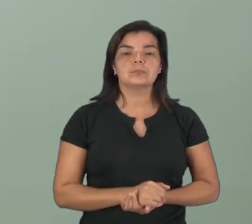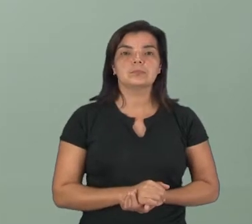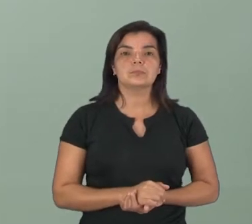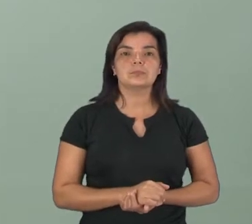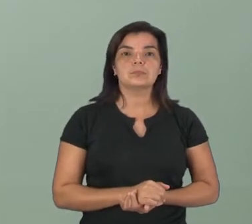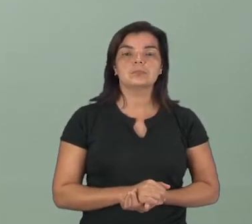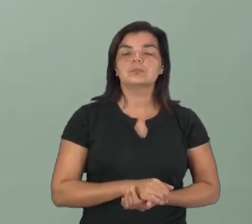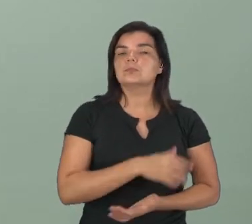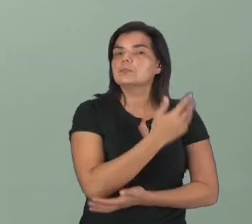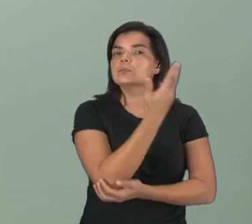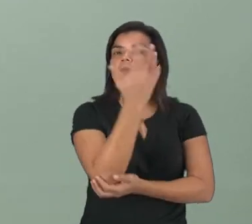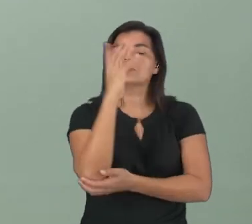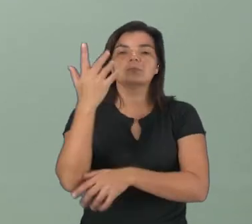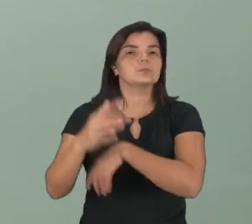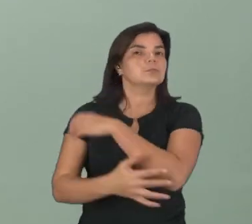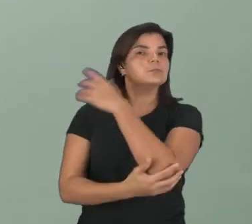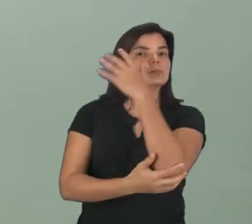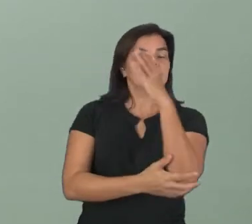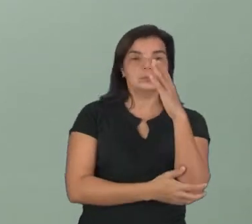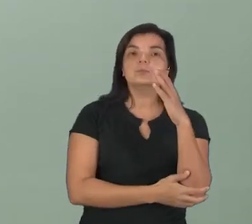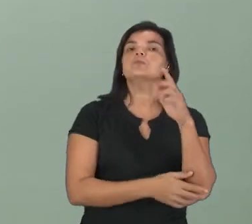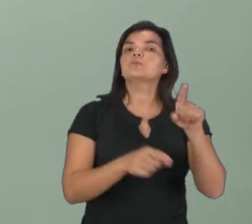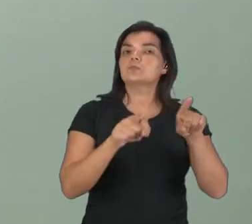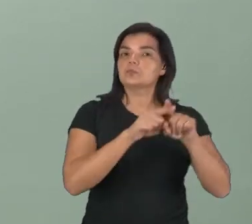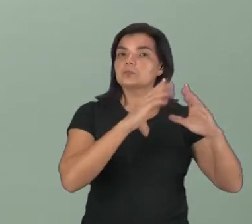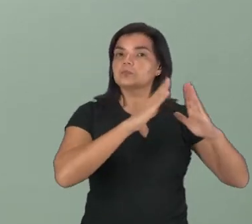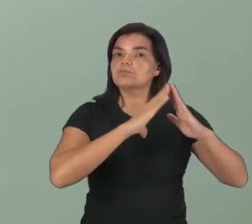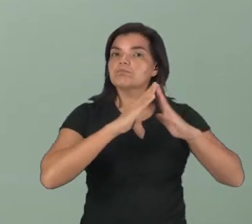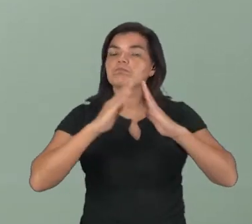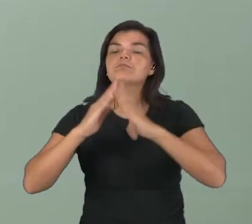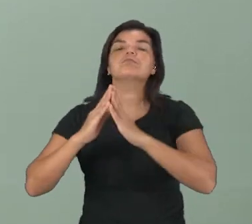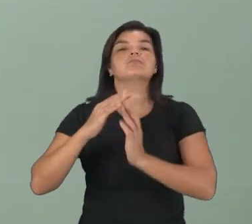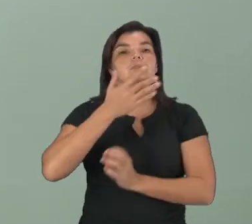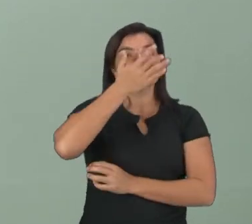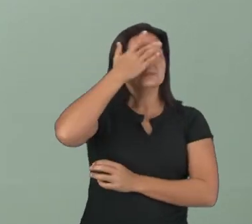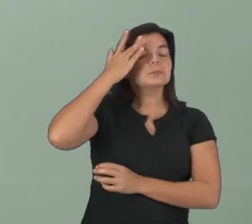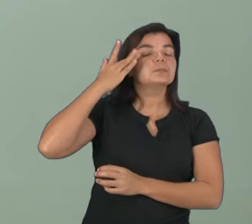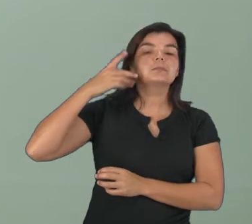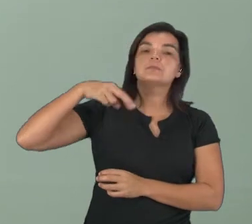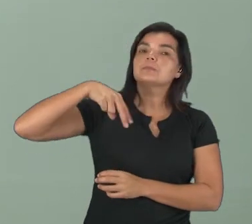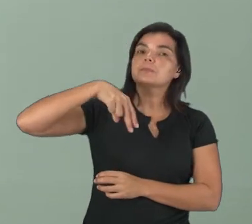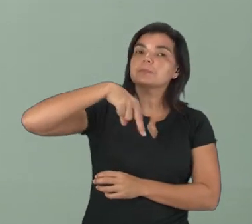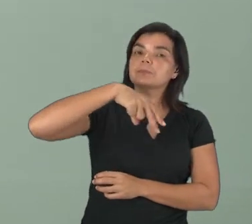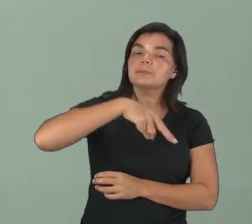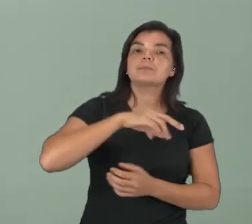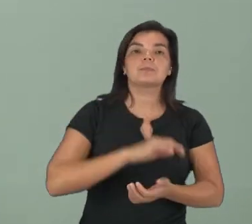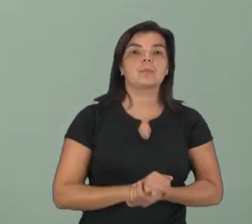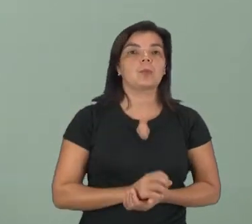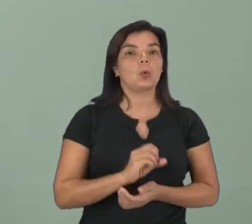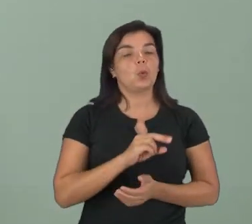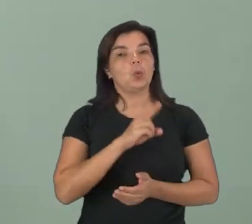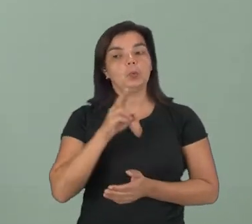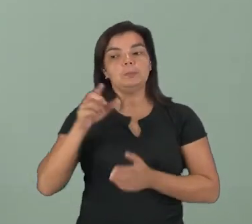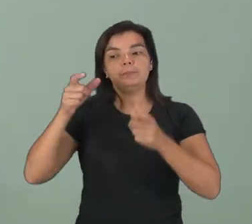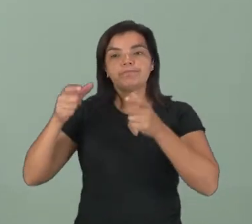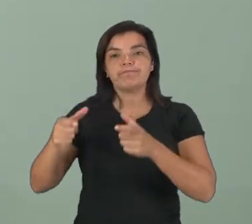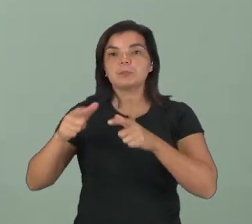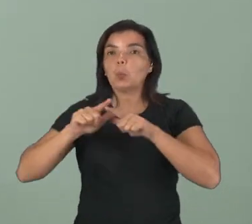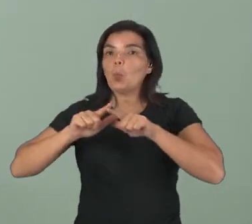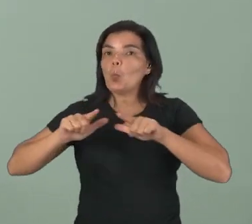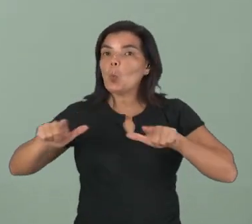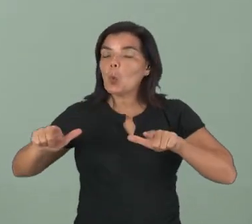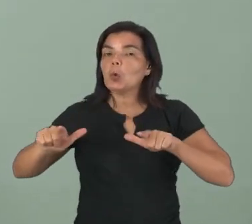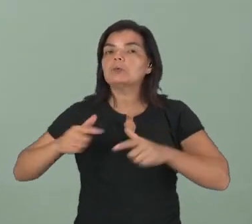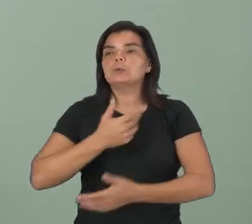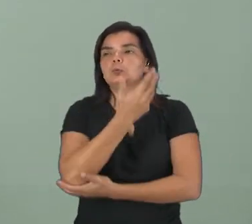bem povoado, onde tem muitas casas, onde tem pessoas andando, ou este caminho aqui, que